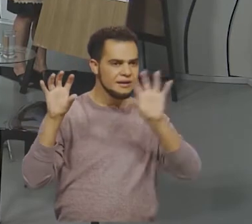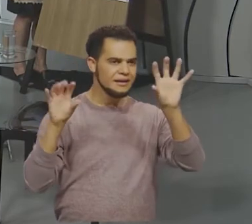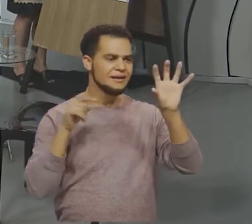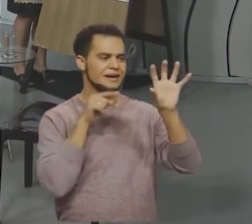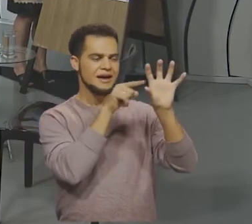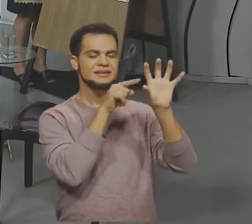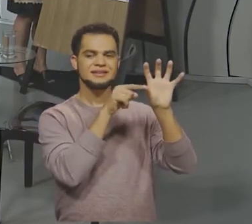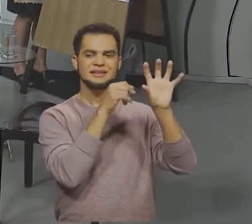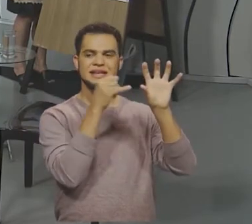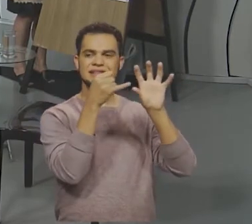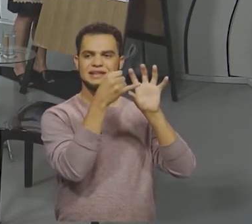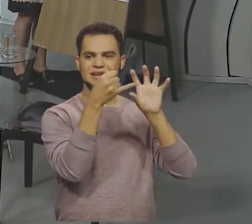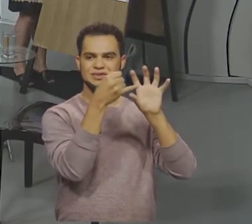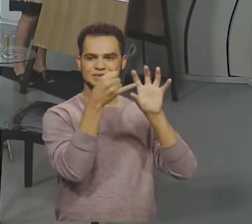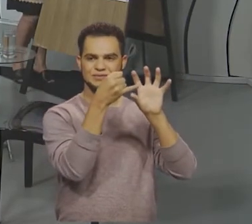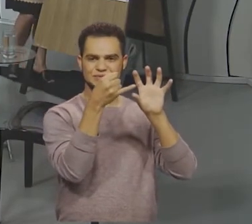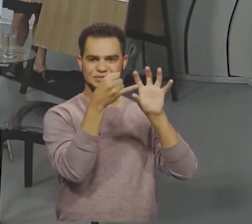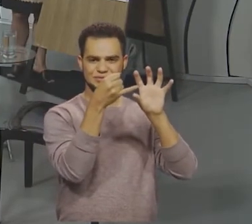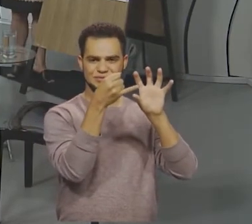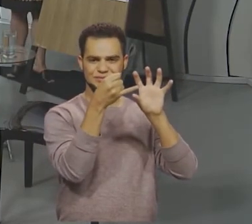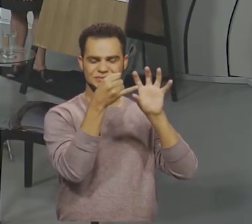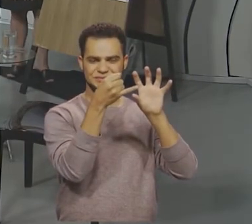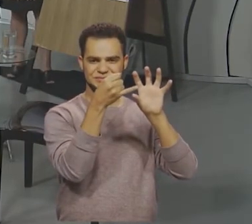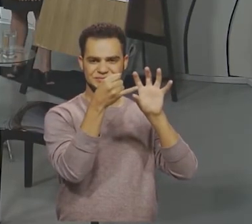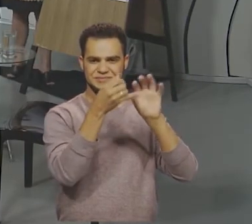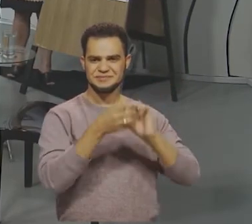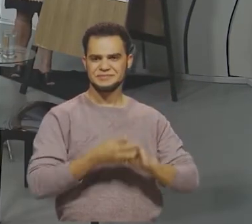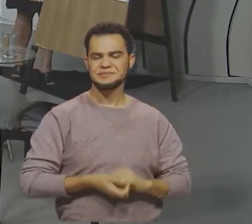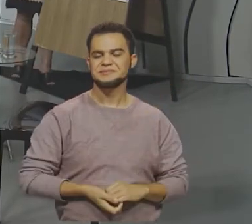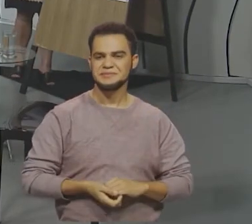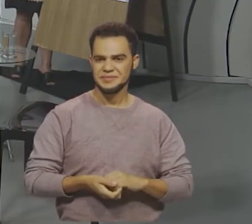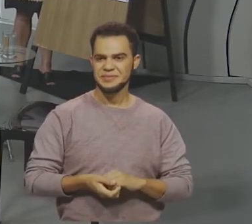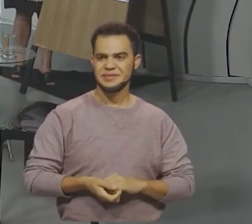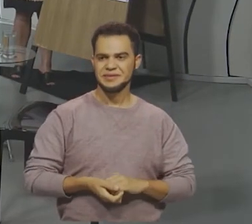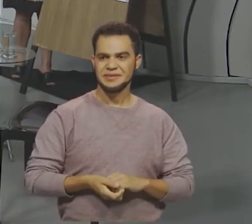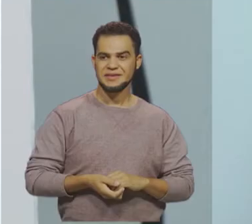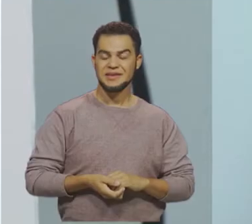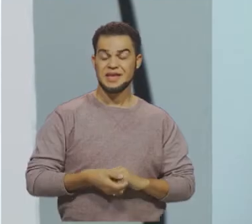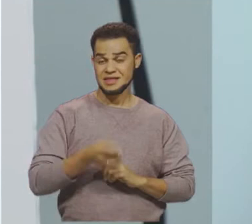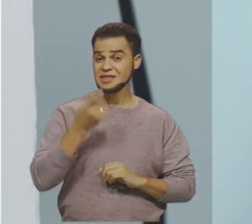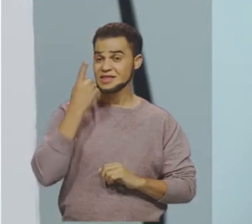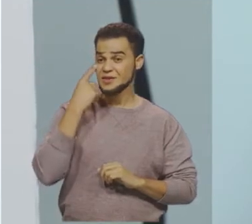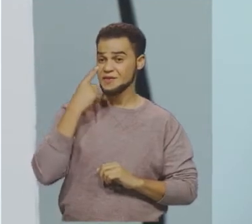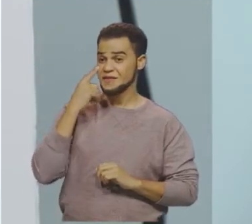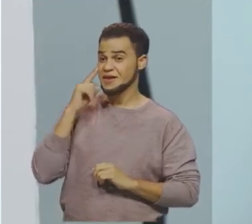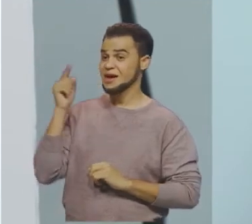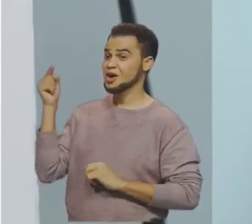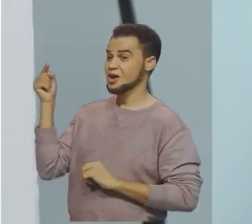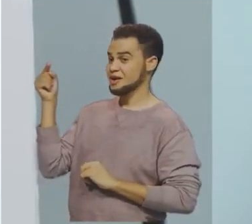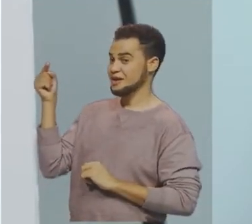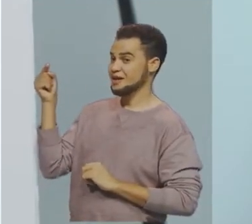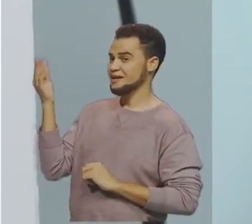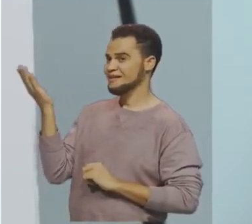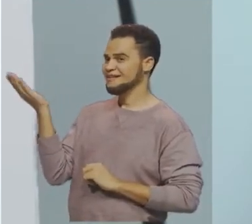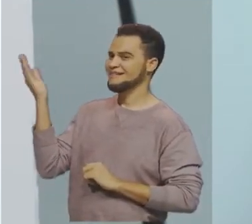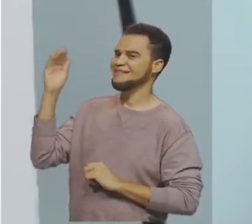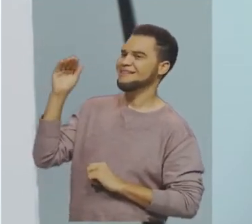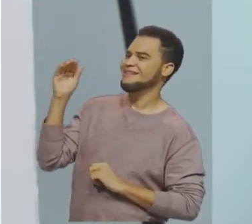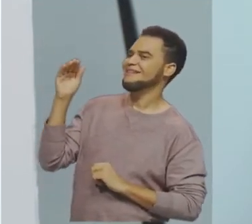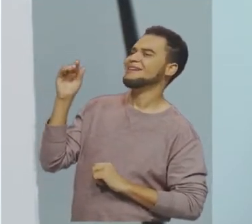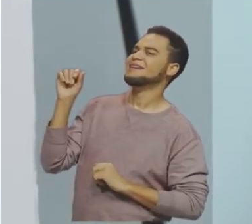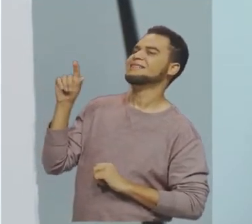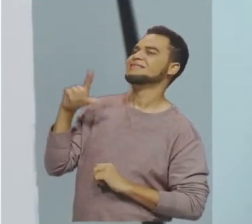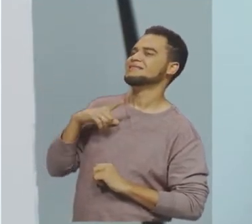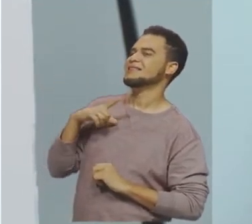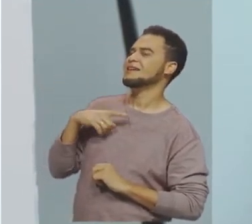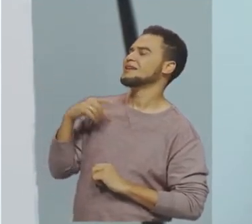os valores negativos. Então, daqui para cá, eu tenho até aqui, menos 1.